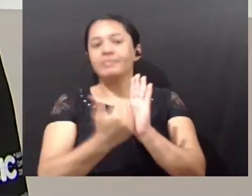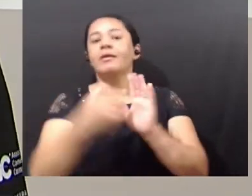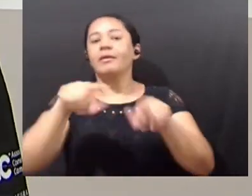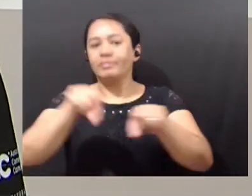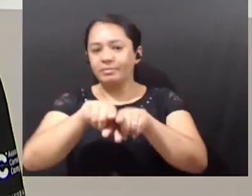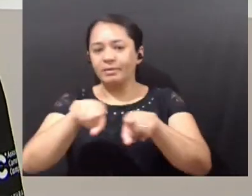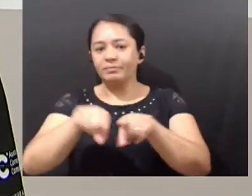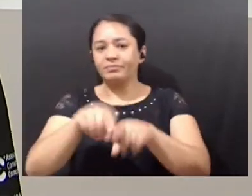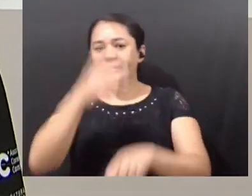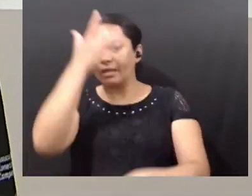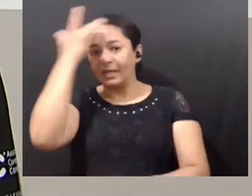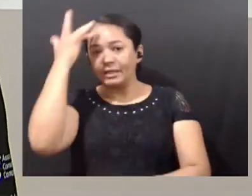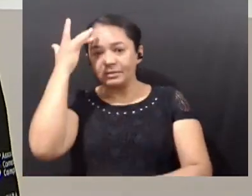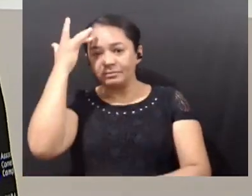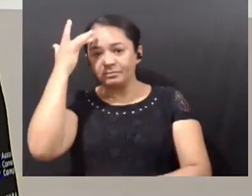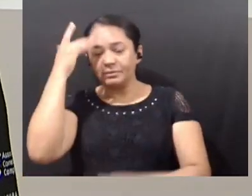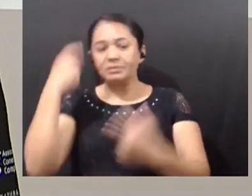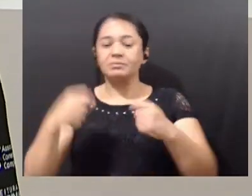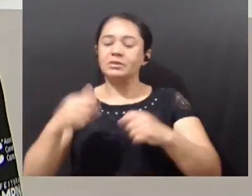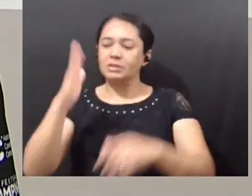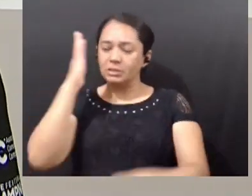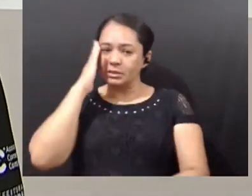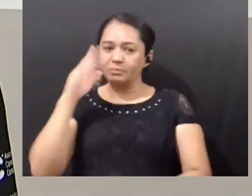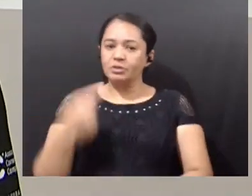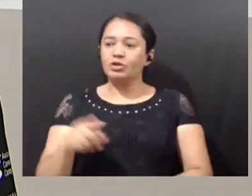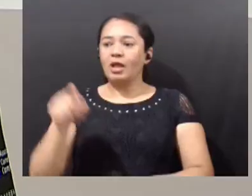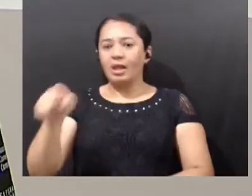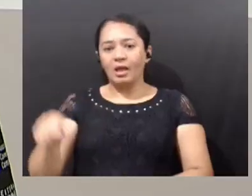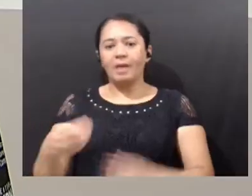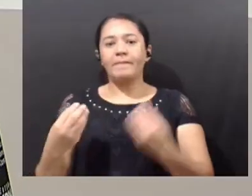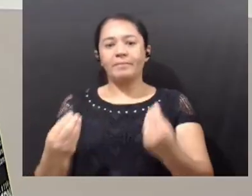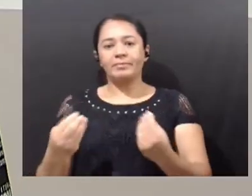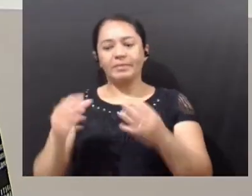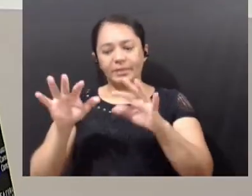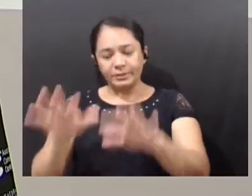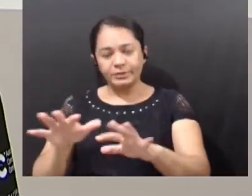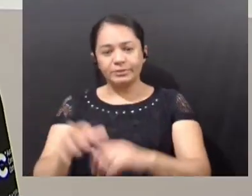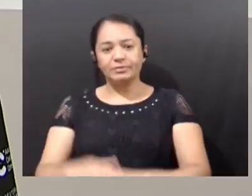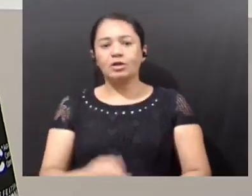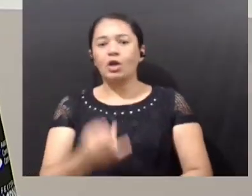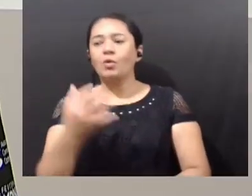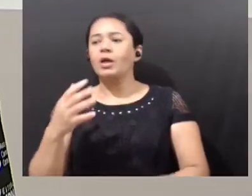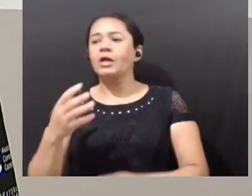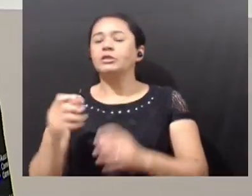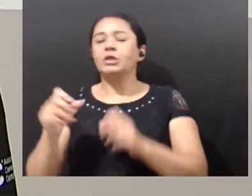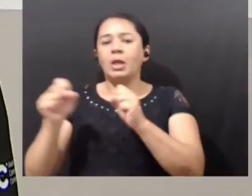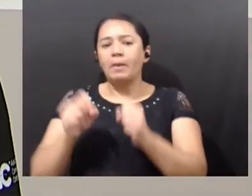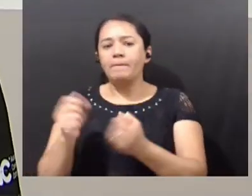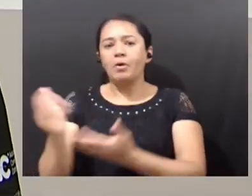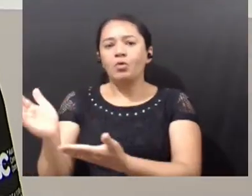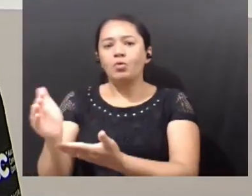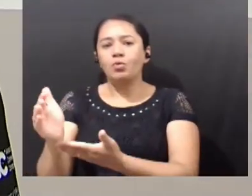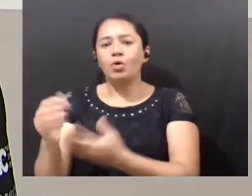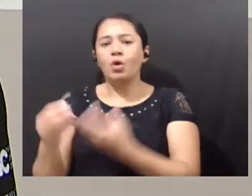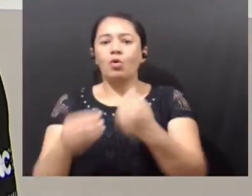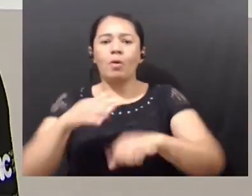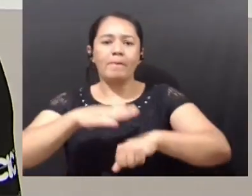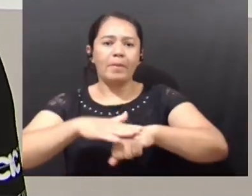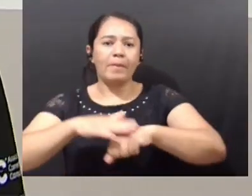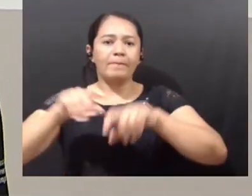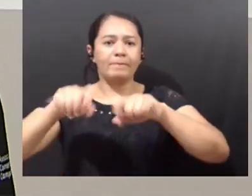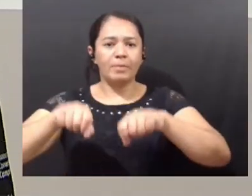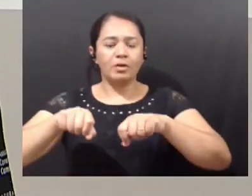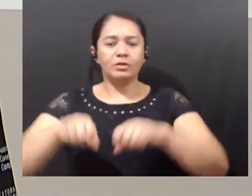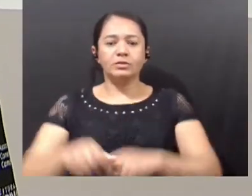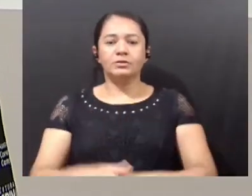teriam que ter, e a gente está lá exatamente para isso. Quanto que ele pode faturar, como que ele pode fazer, como que ele pode pegar